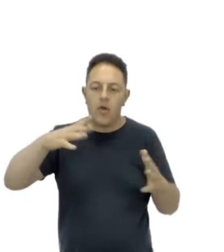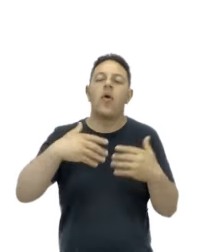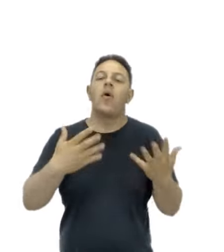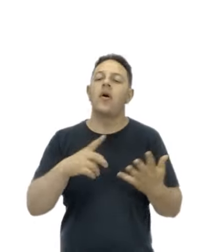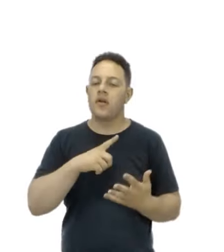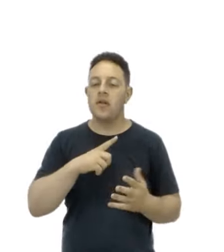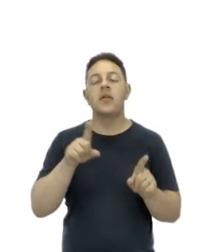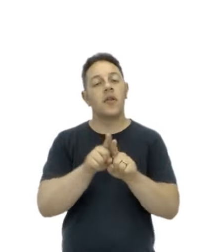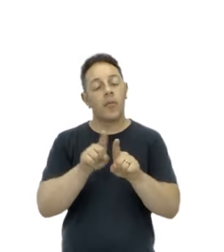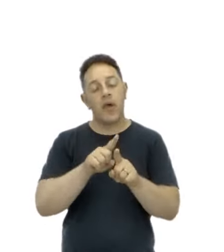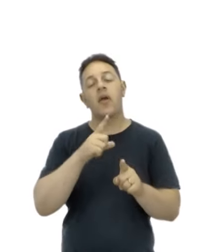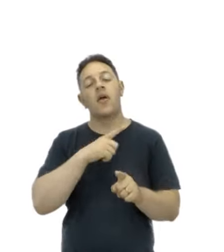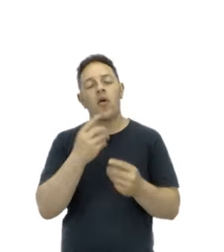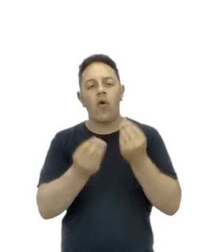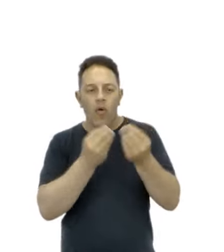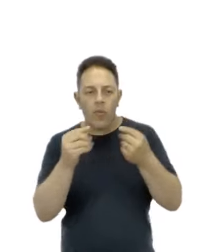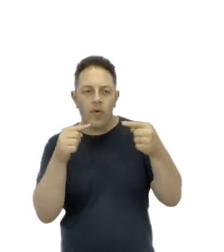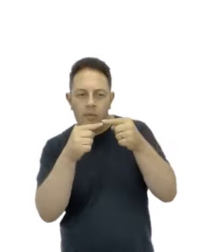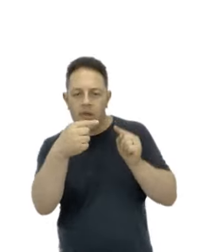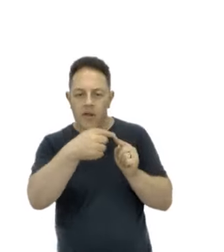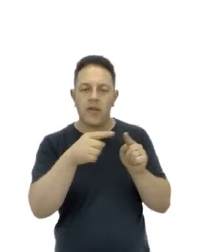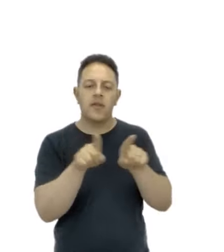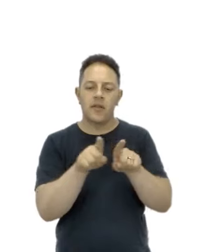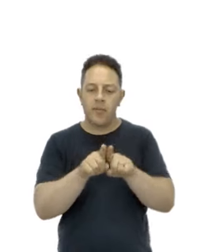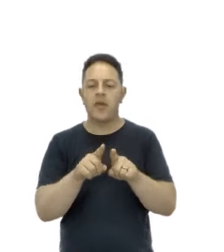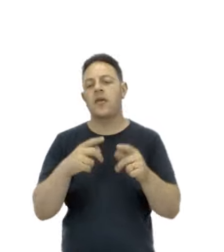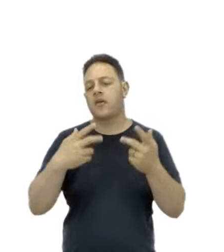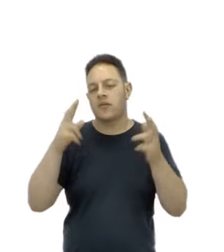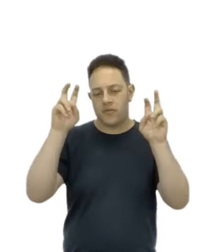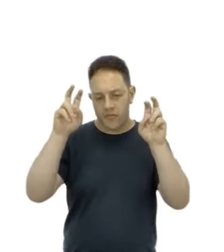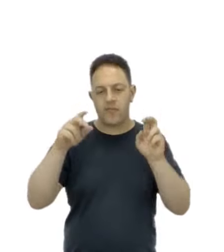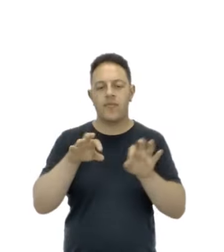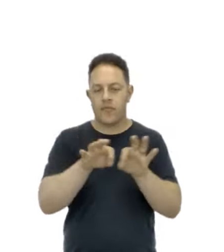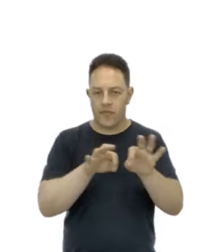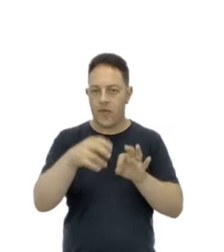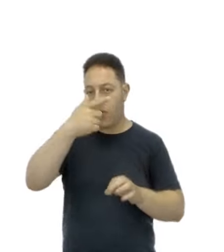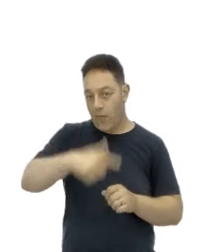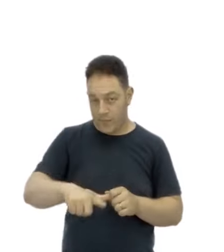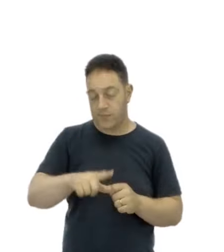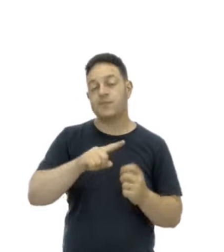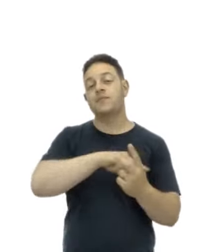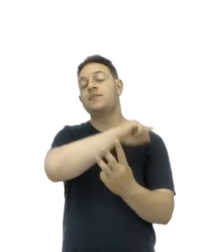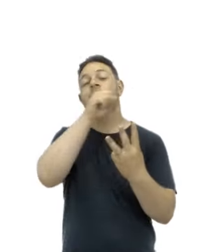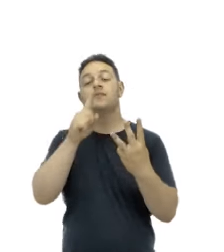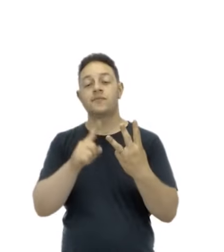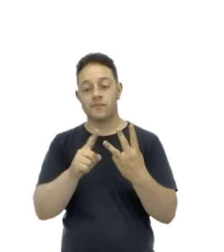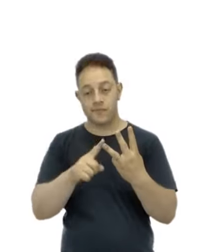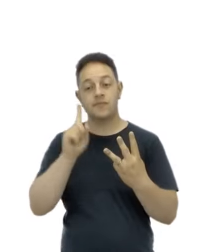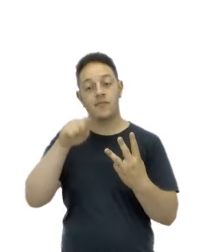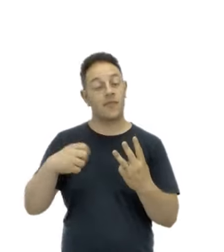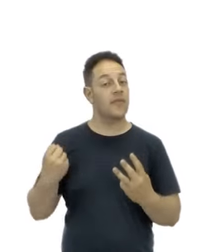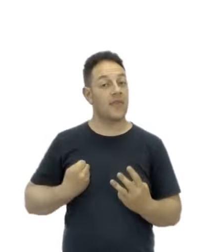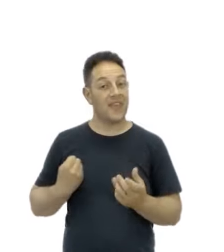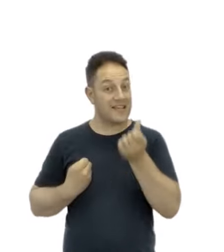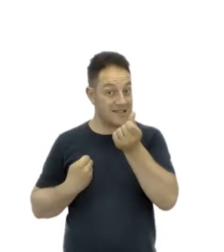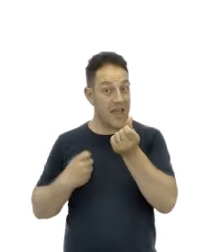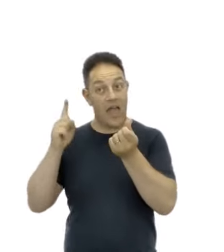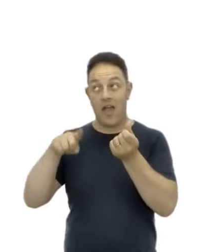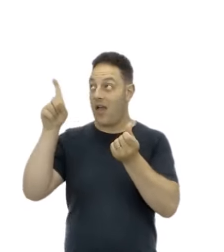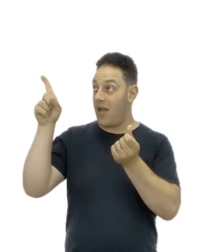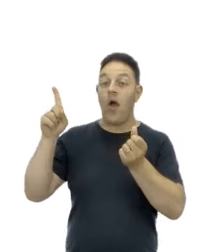análise combinatória e da configuração retangular. Na sequência didática 6, ou seja,